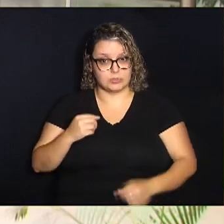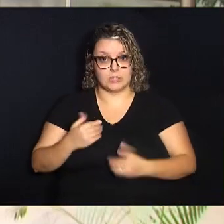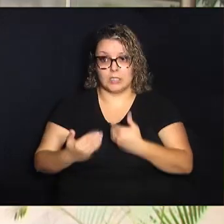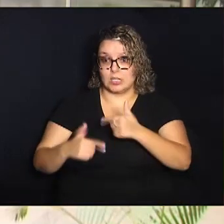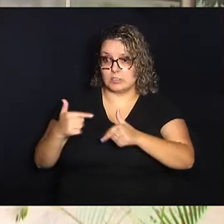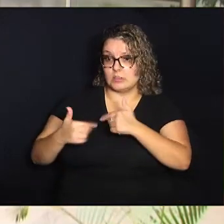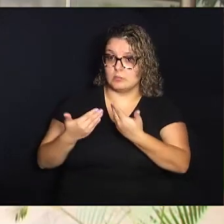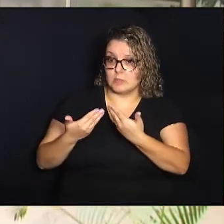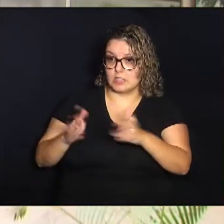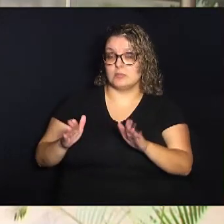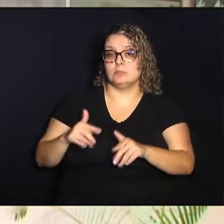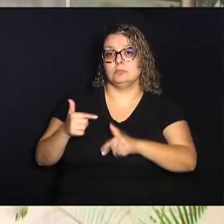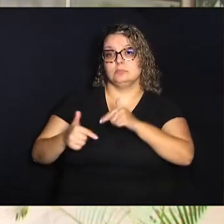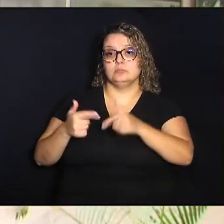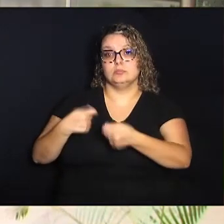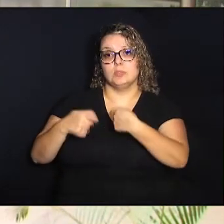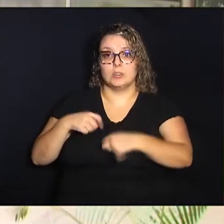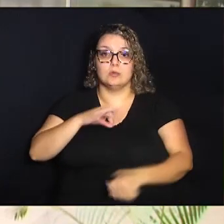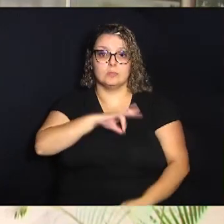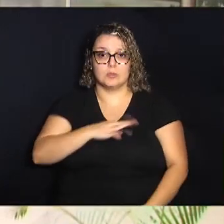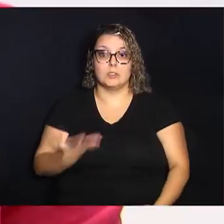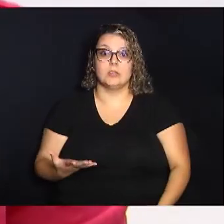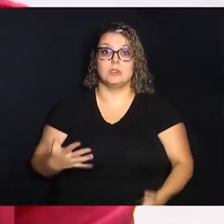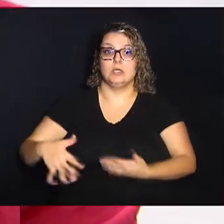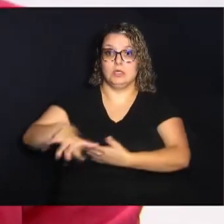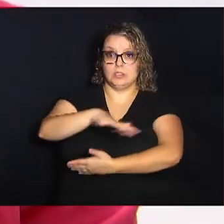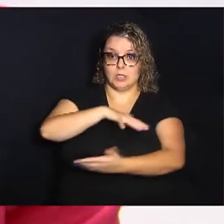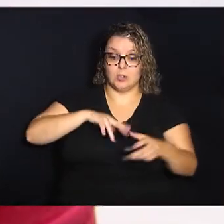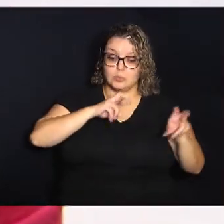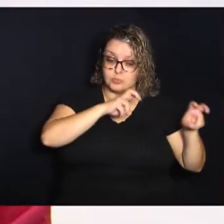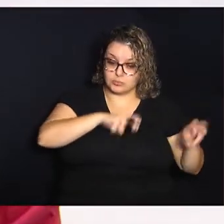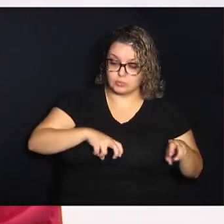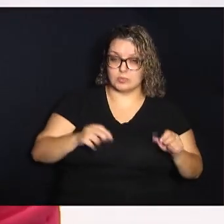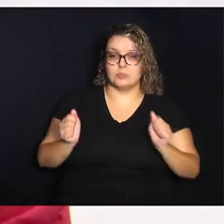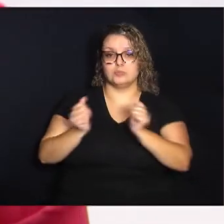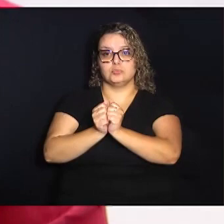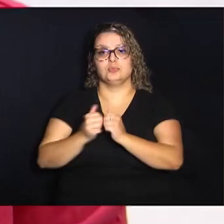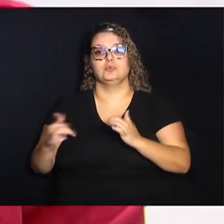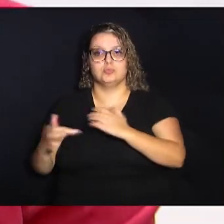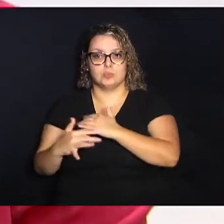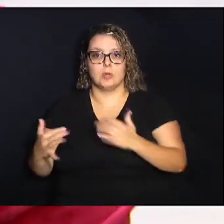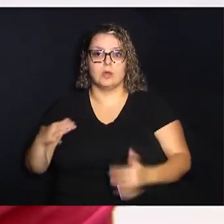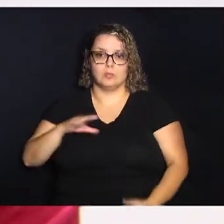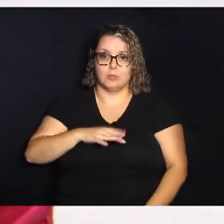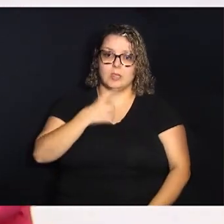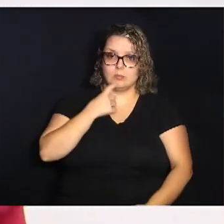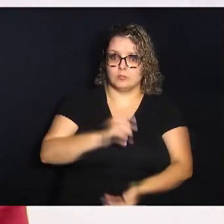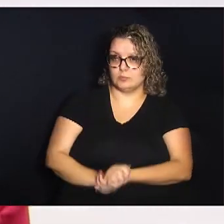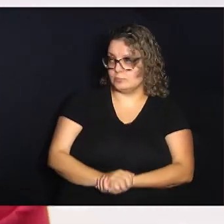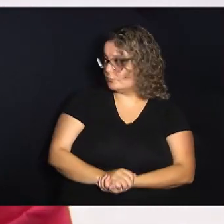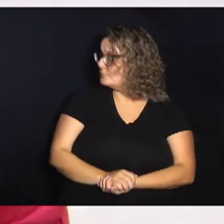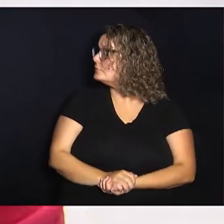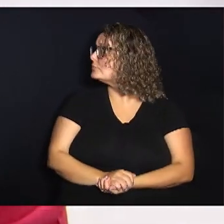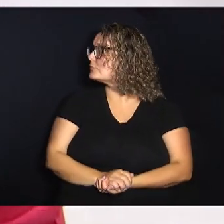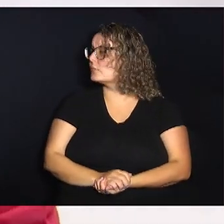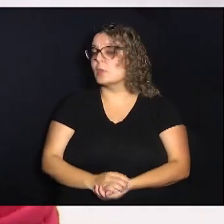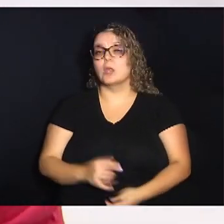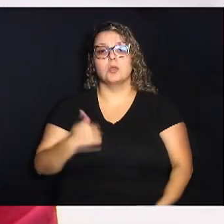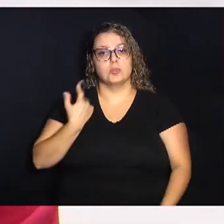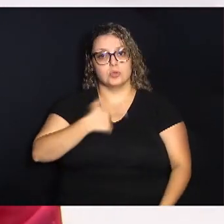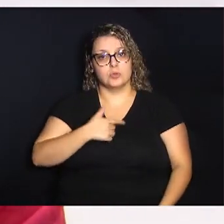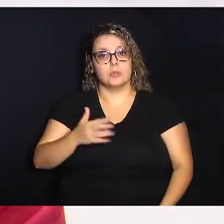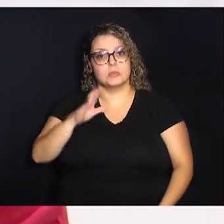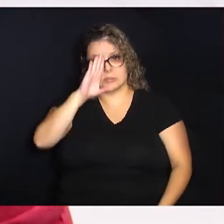renda e a integração do campo com a cidade. O ponto principal mais forte a gente sabe que é a questão matar a fome, né? A